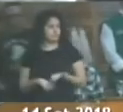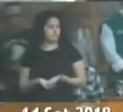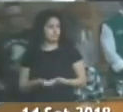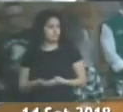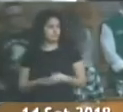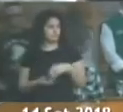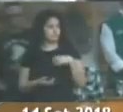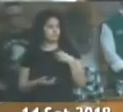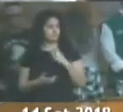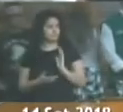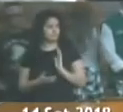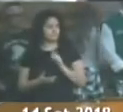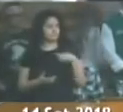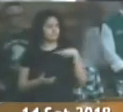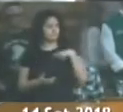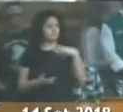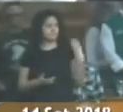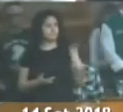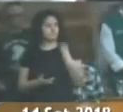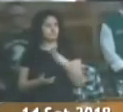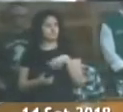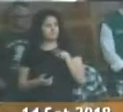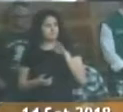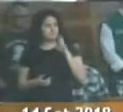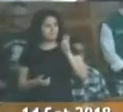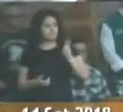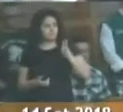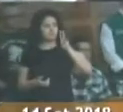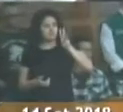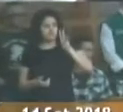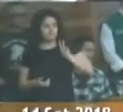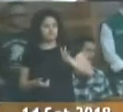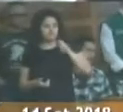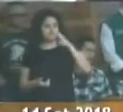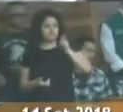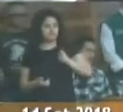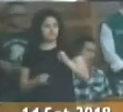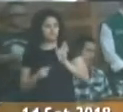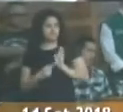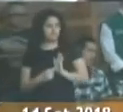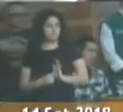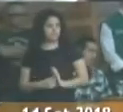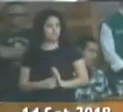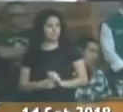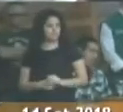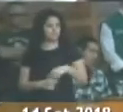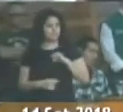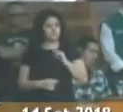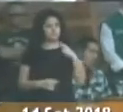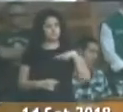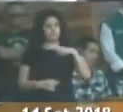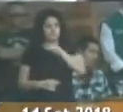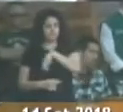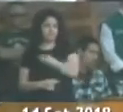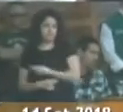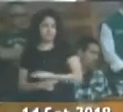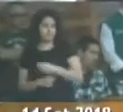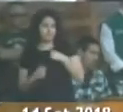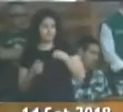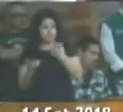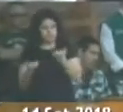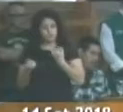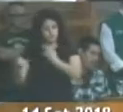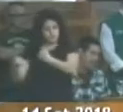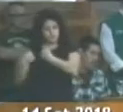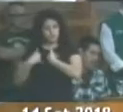no nosso site 35 pontos que estão regulamentados. E aí, se tiver mais algum, gostaria que vocês passassem para a